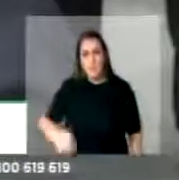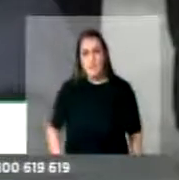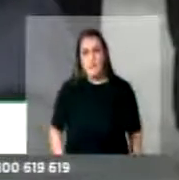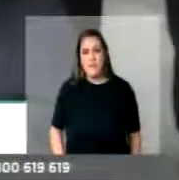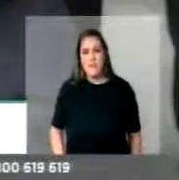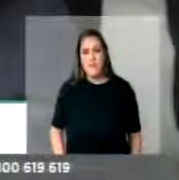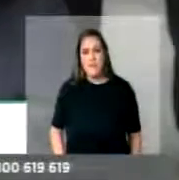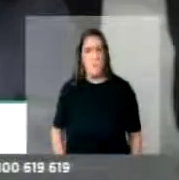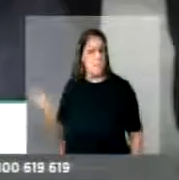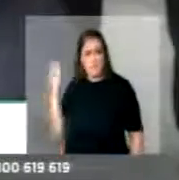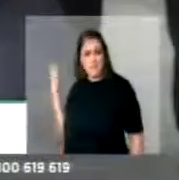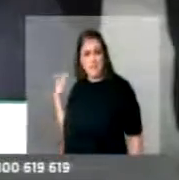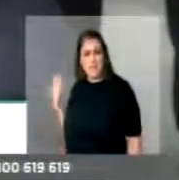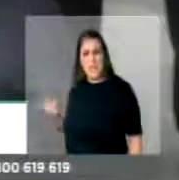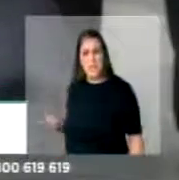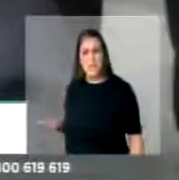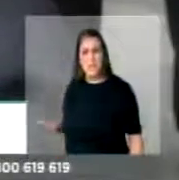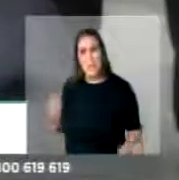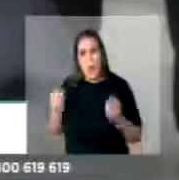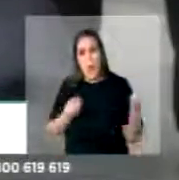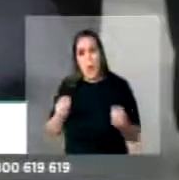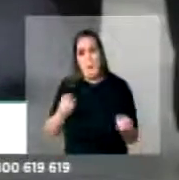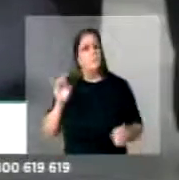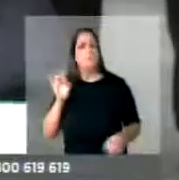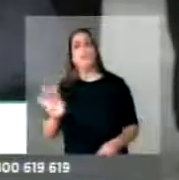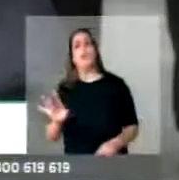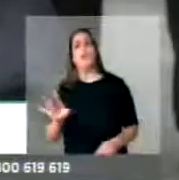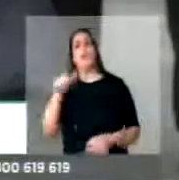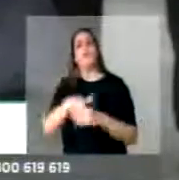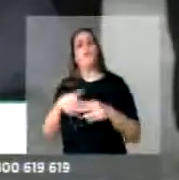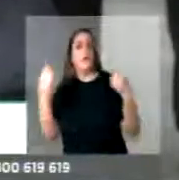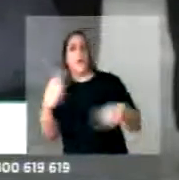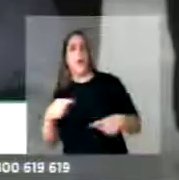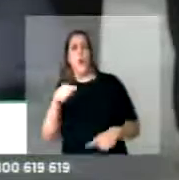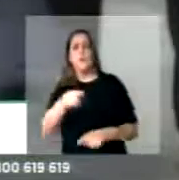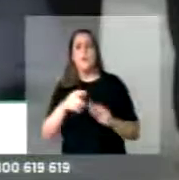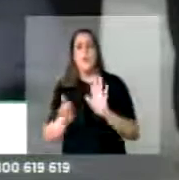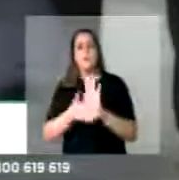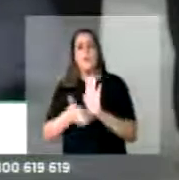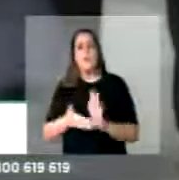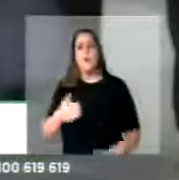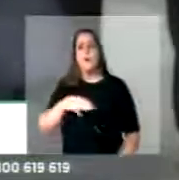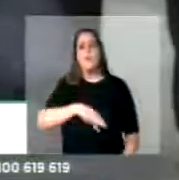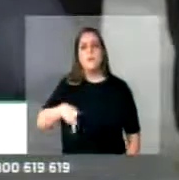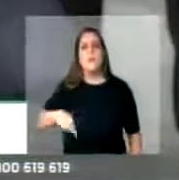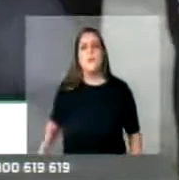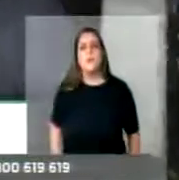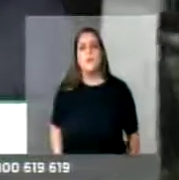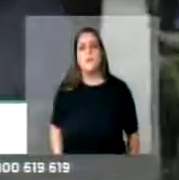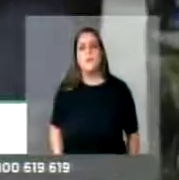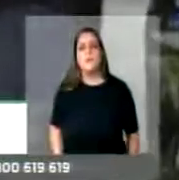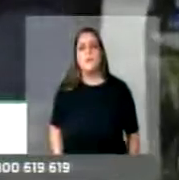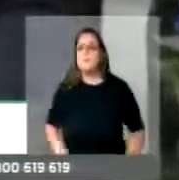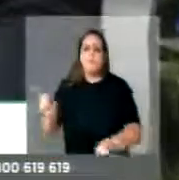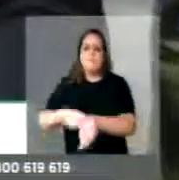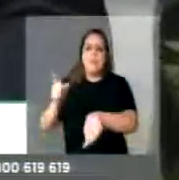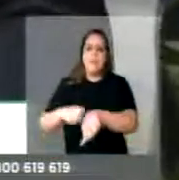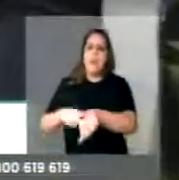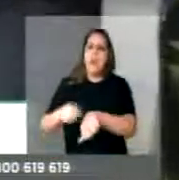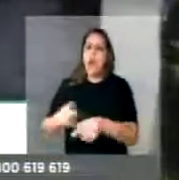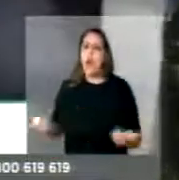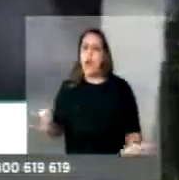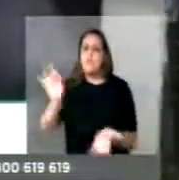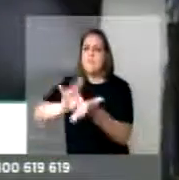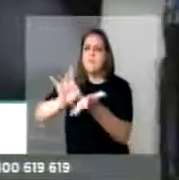para trás, vote contra a criminalização proposta pelo MP. Chegou a hora de nós tratarmos a população